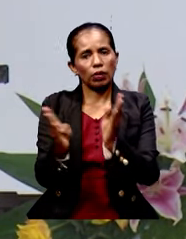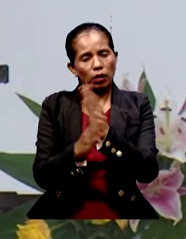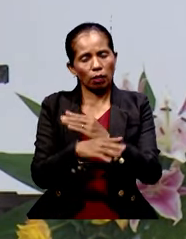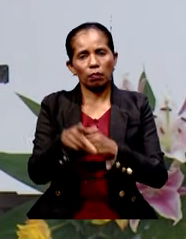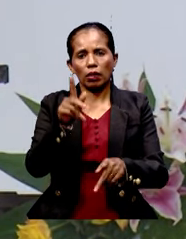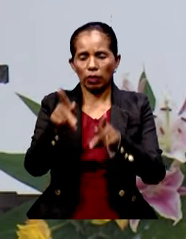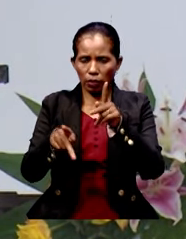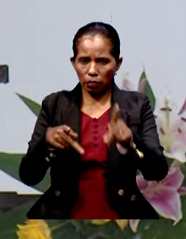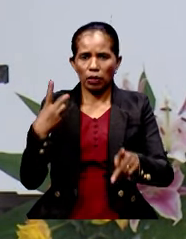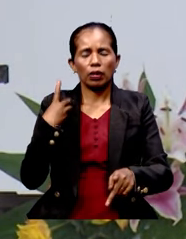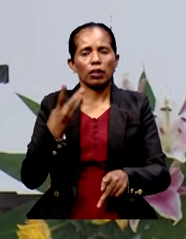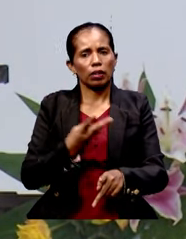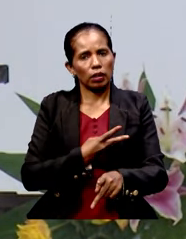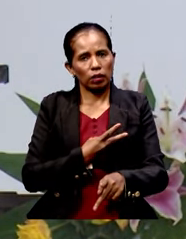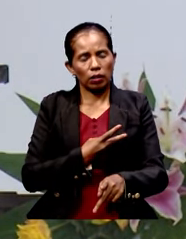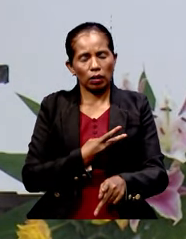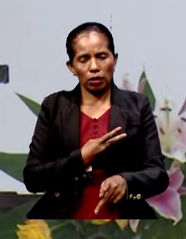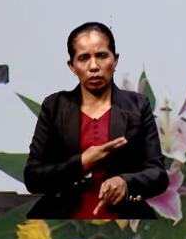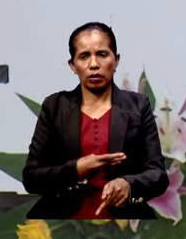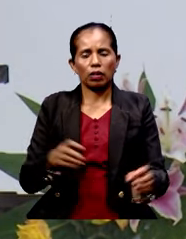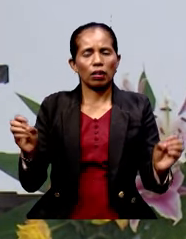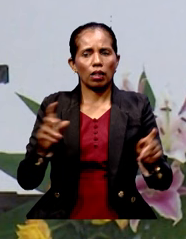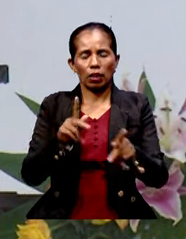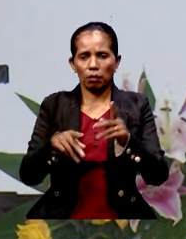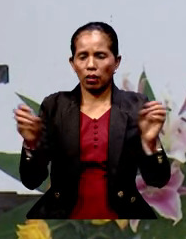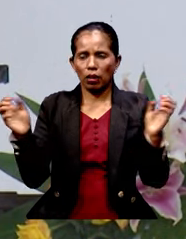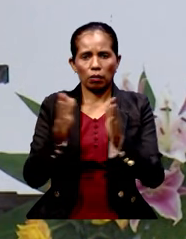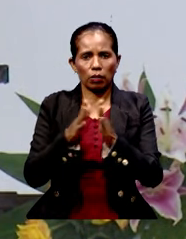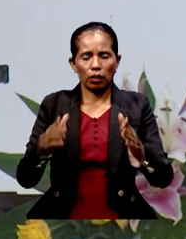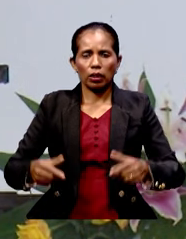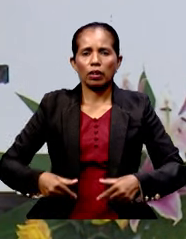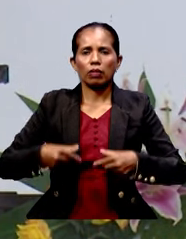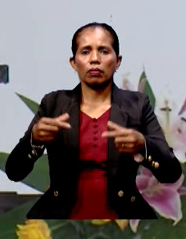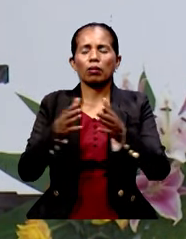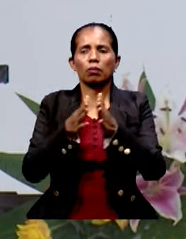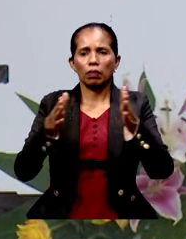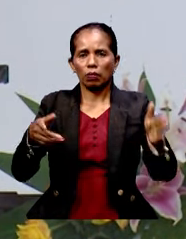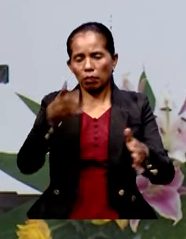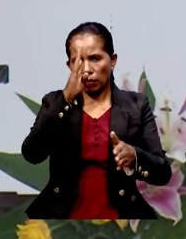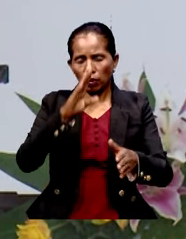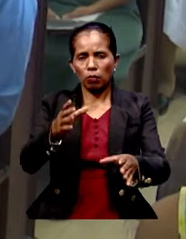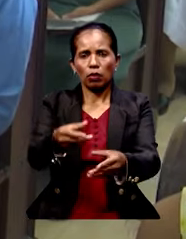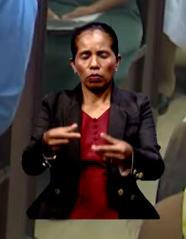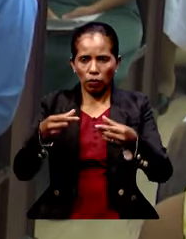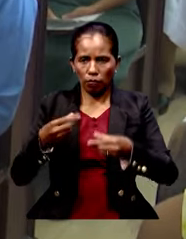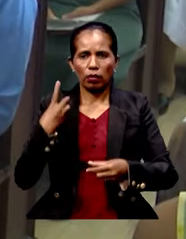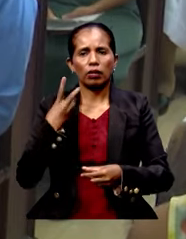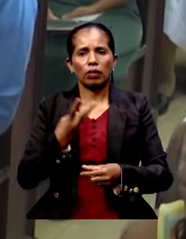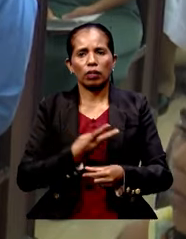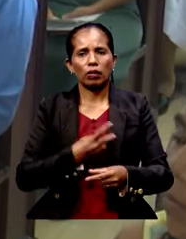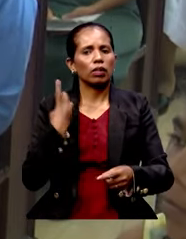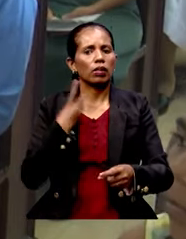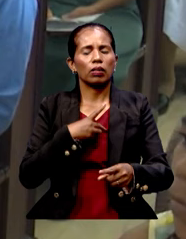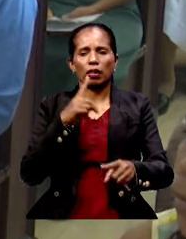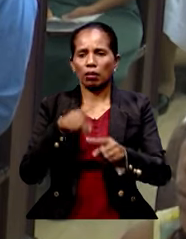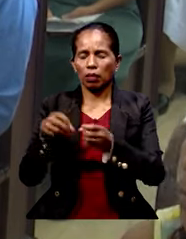ita sarani, la ia ida nebe bot liu dane. Presente nebe bot liu, mak maromak foti ona ma ita la bele